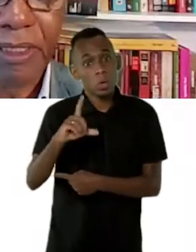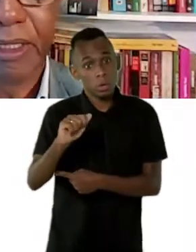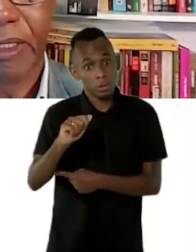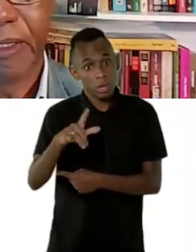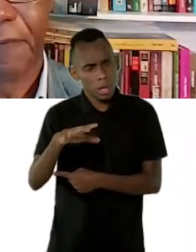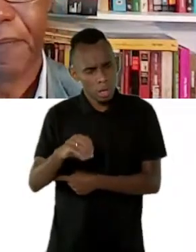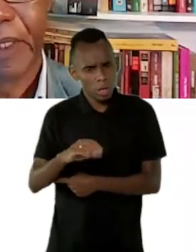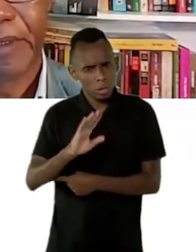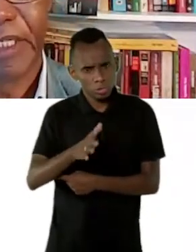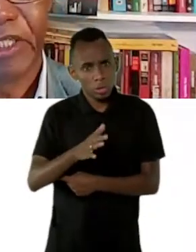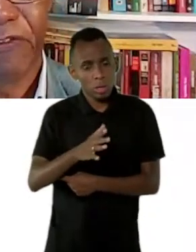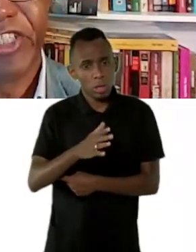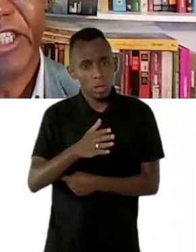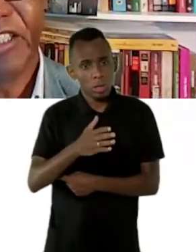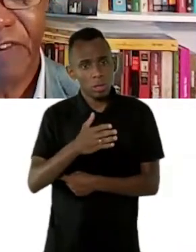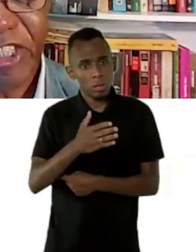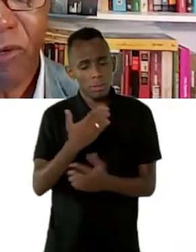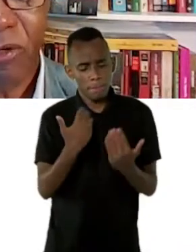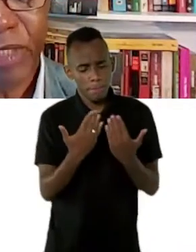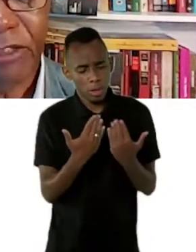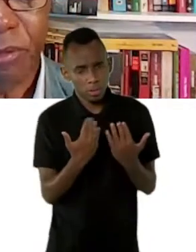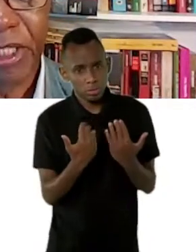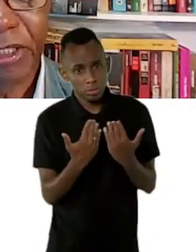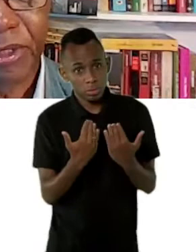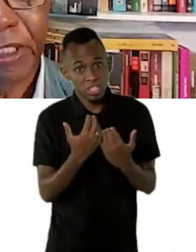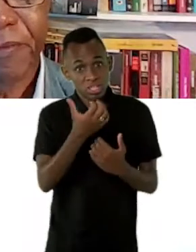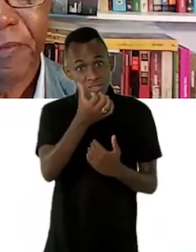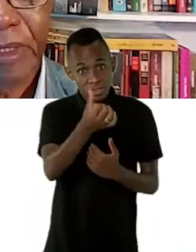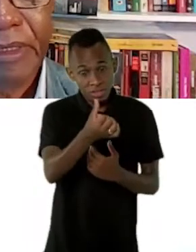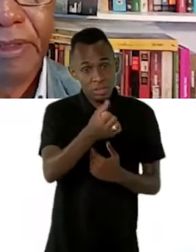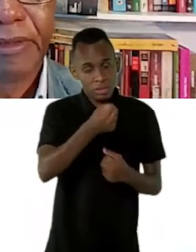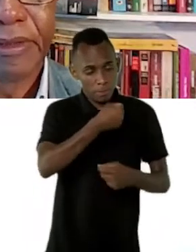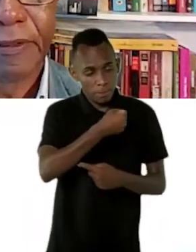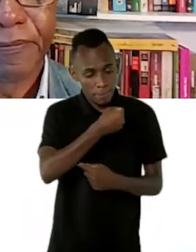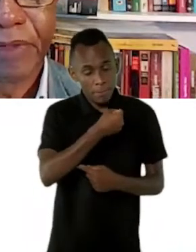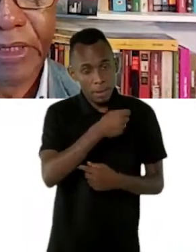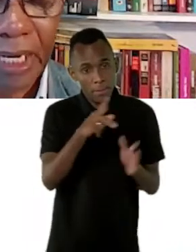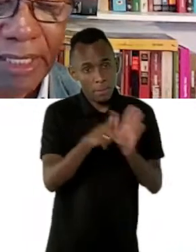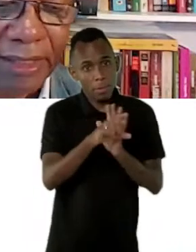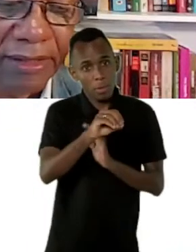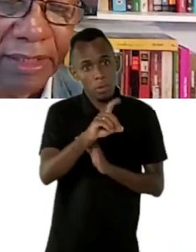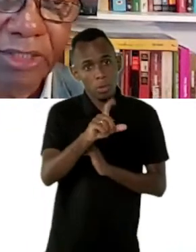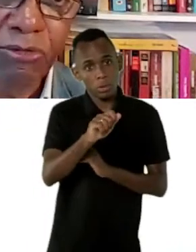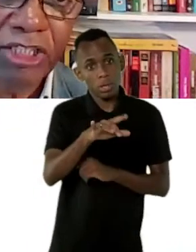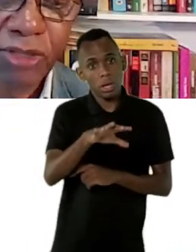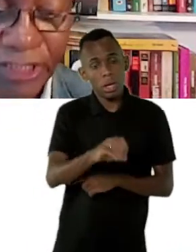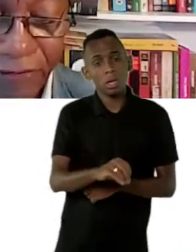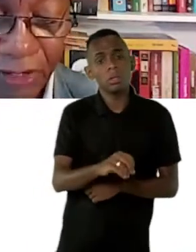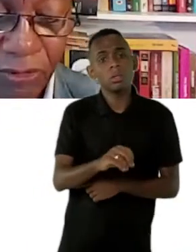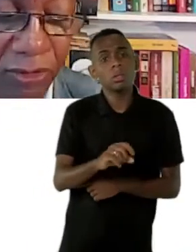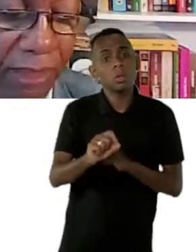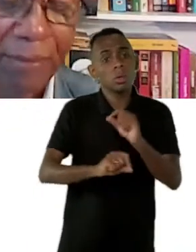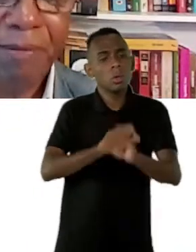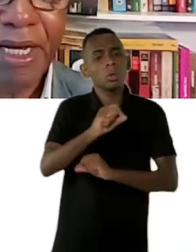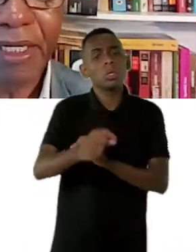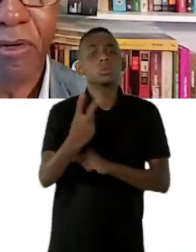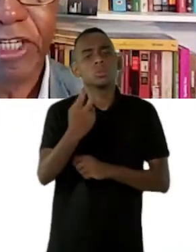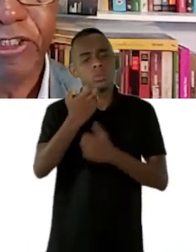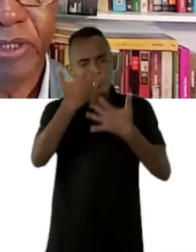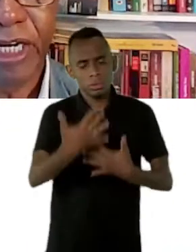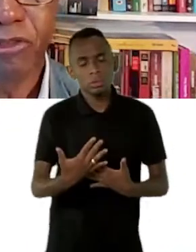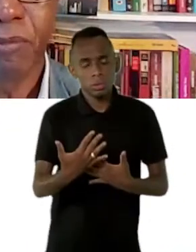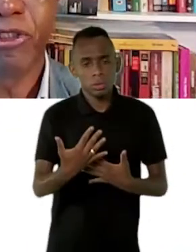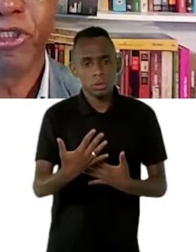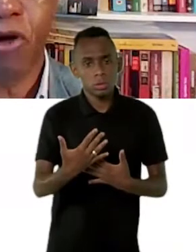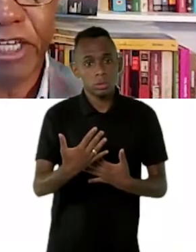comigo, mas eu fiz 6 entrevistas com o Aldário sobre isso. Né? Ah, sei. E aí, quer dizer, tem duas coisas que ele falou. A primeira,